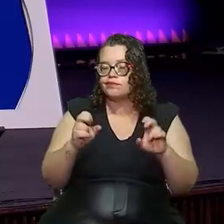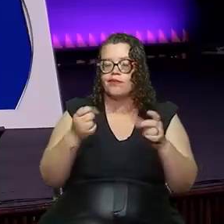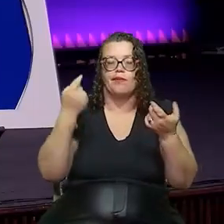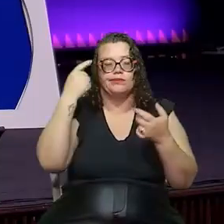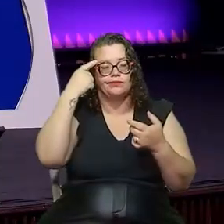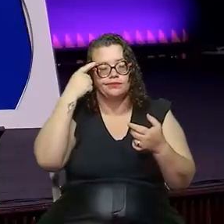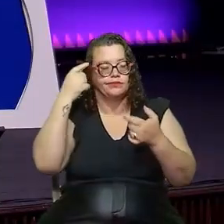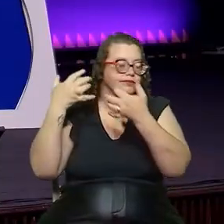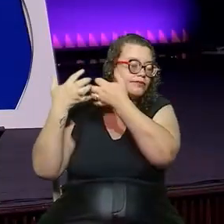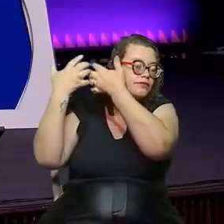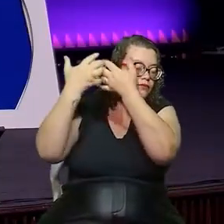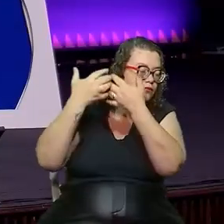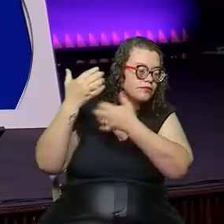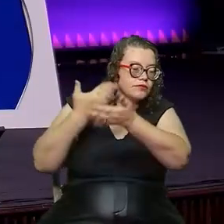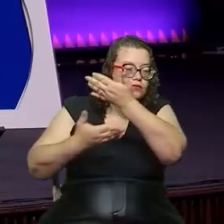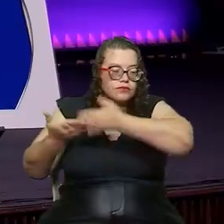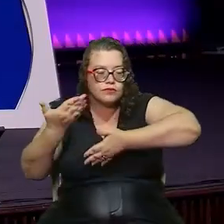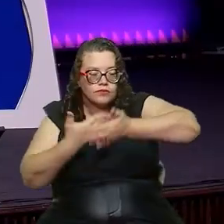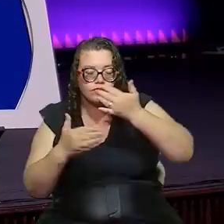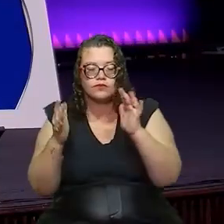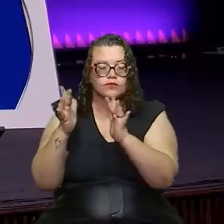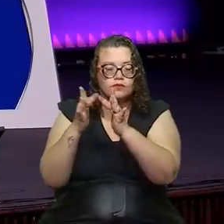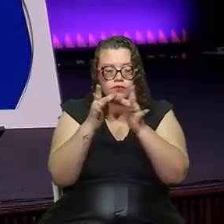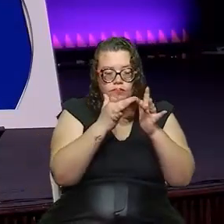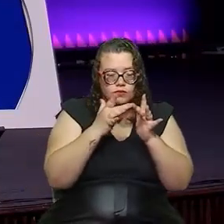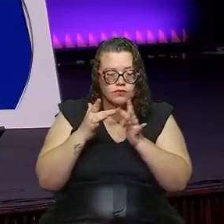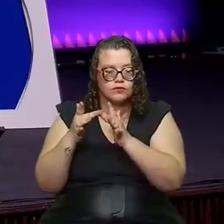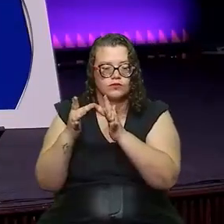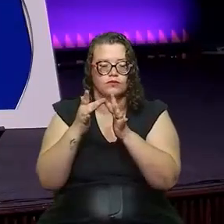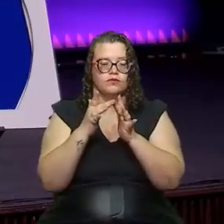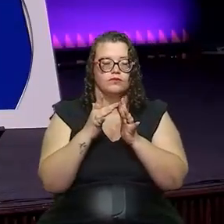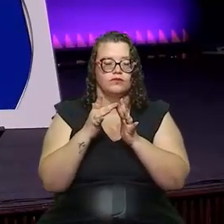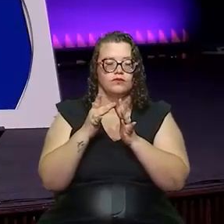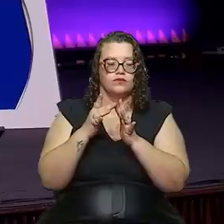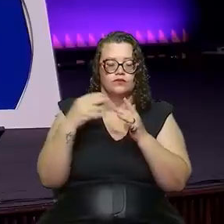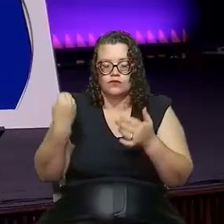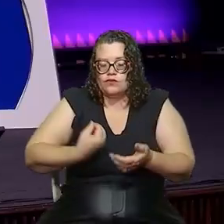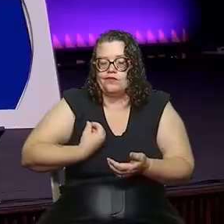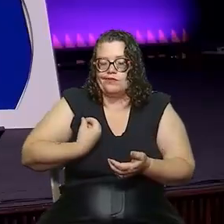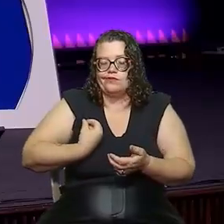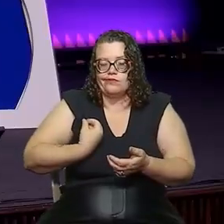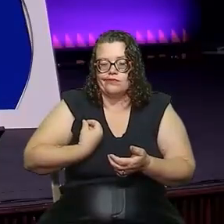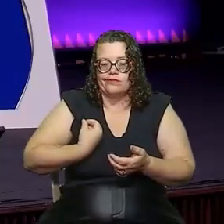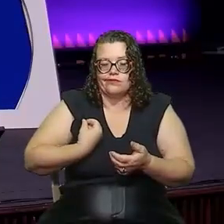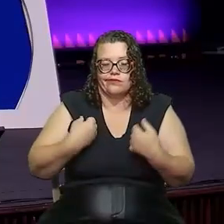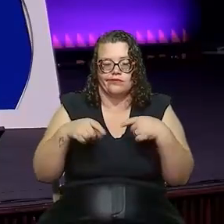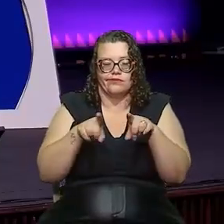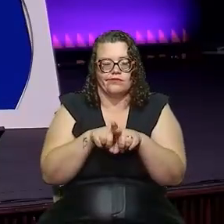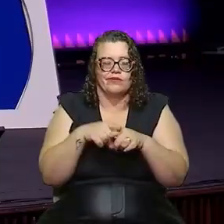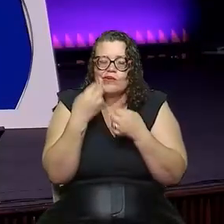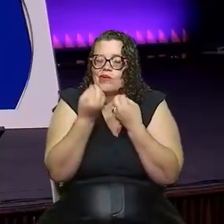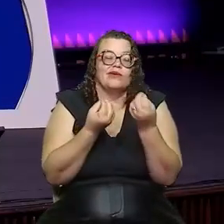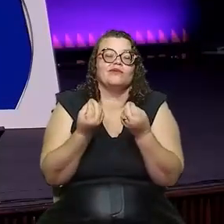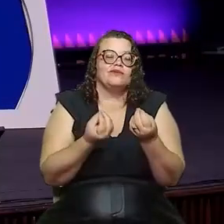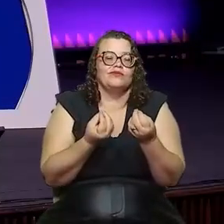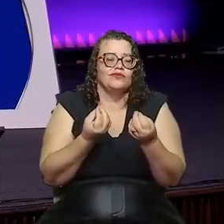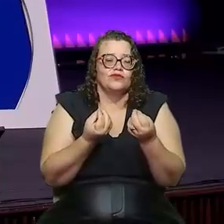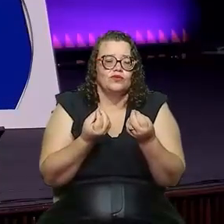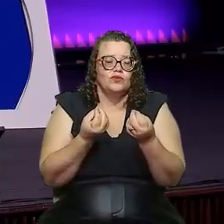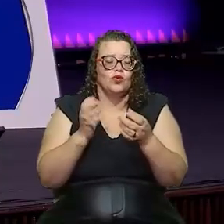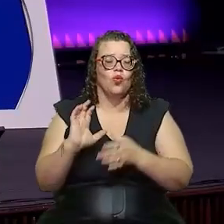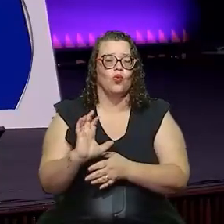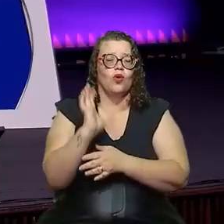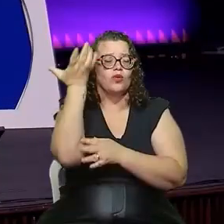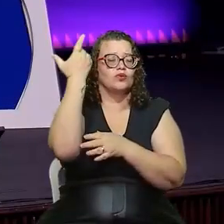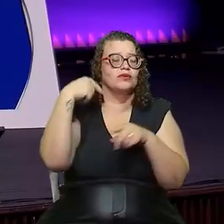sobre essa biointeração, nosso contato, né, com a vida, né? Mas assim, como é que se dá esse momento que você